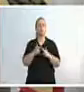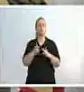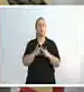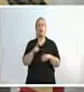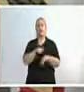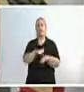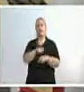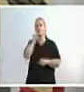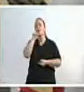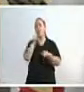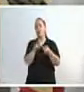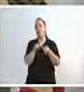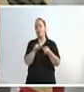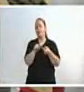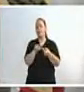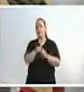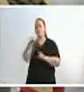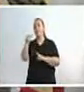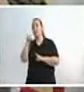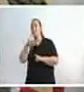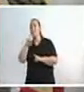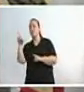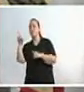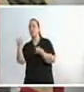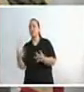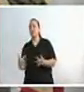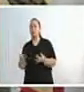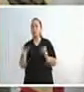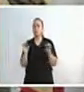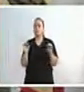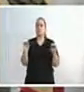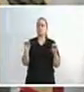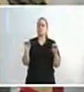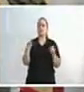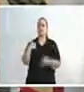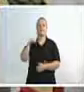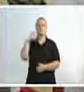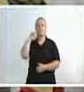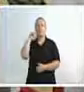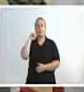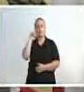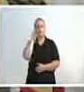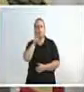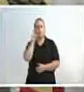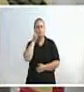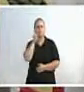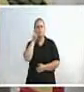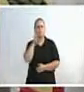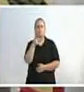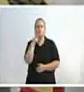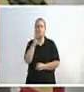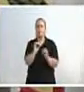curto, dos jornais, amanhã eles falam. Não falaram. E estou vendo todo dia, eles não estão falando, não falam mais dos PM.